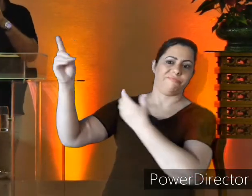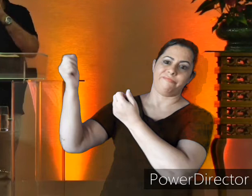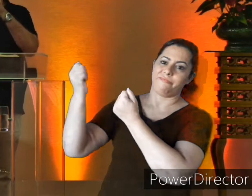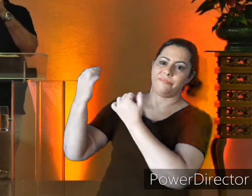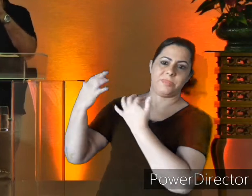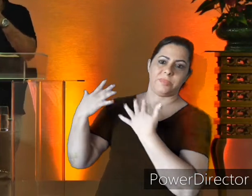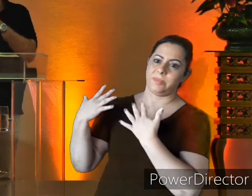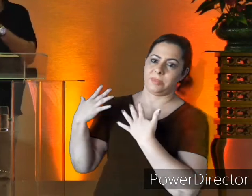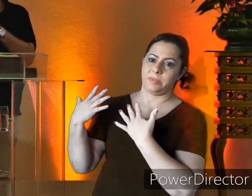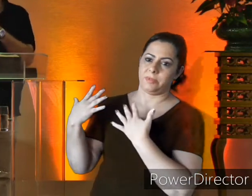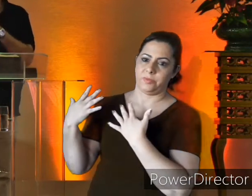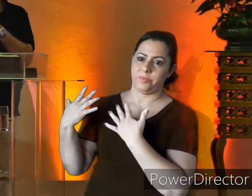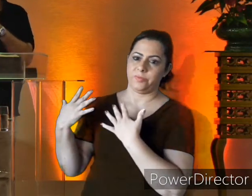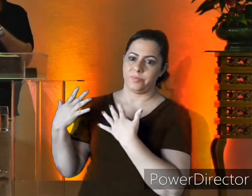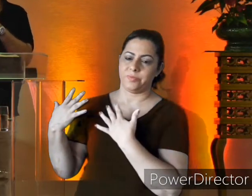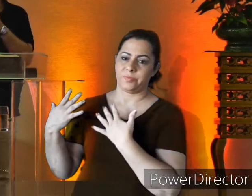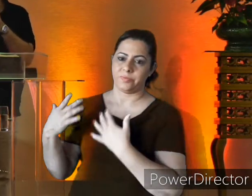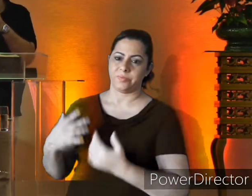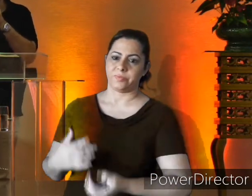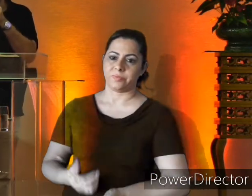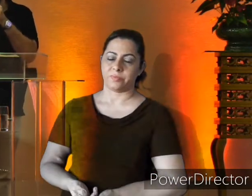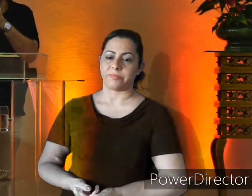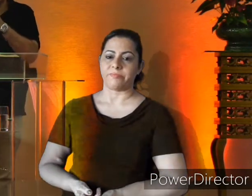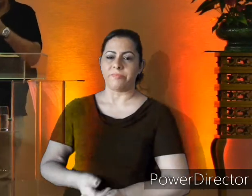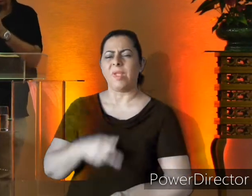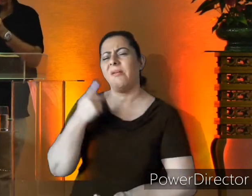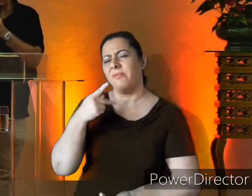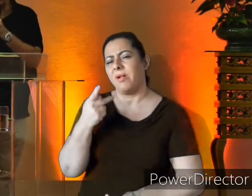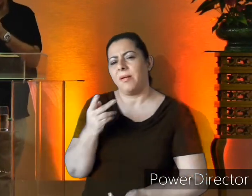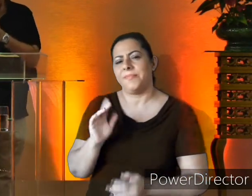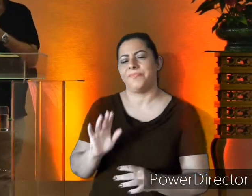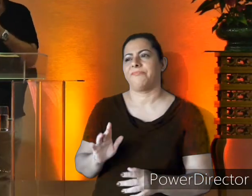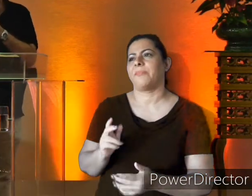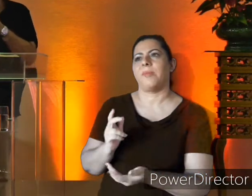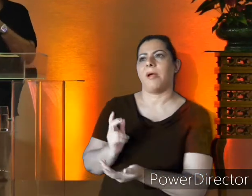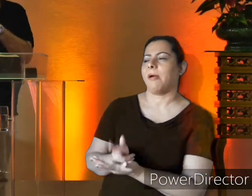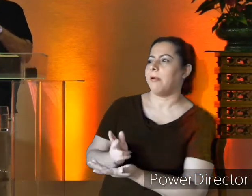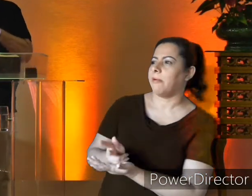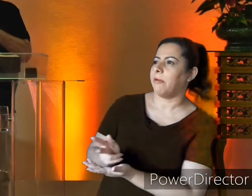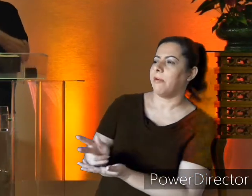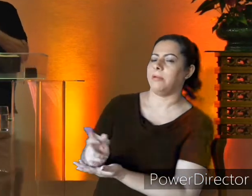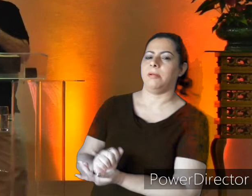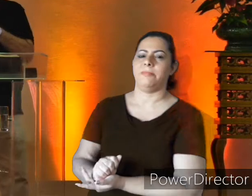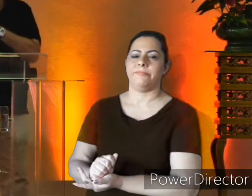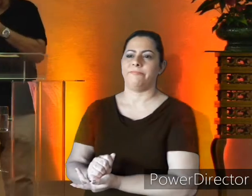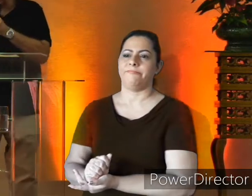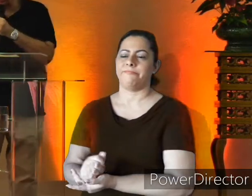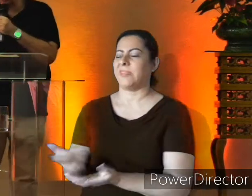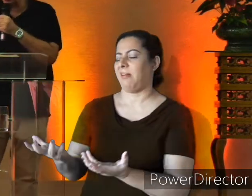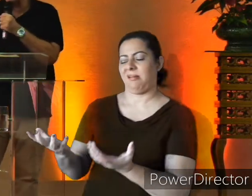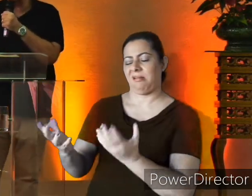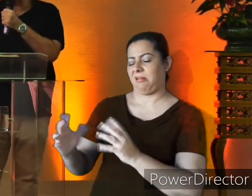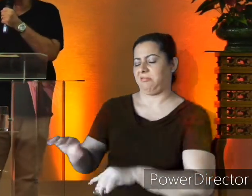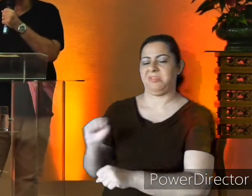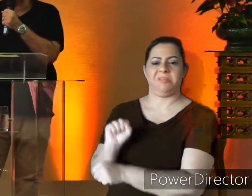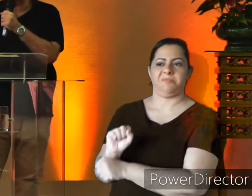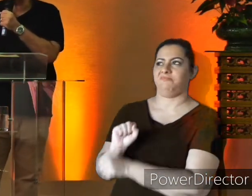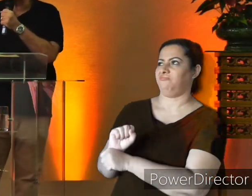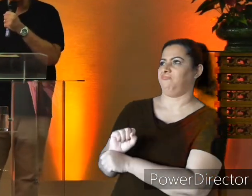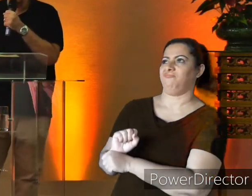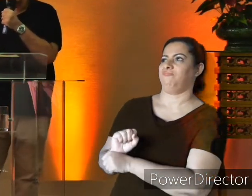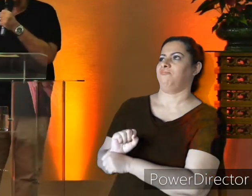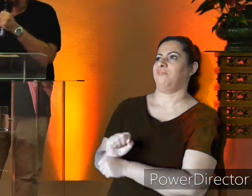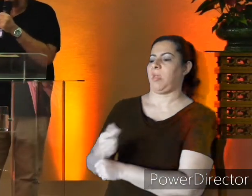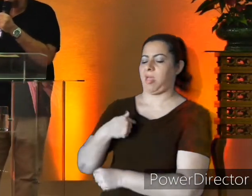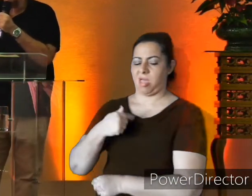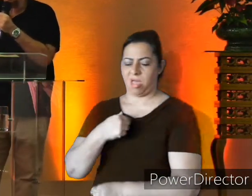filhos fortes, filhas adoradoras, homens e mulheres realmente de Deus. Então, do Gênesis ao